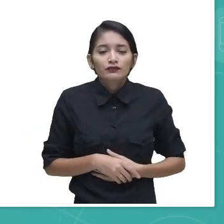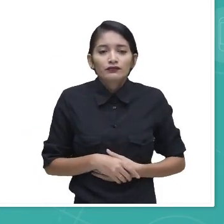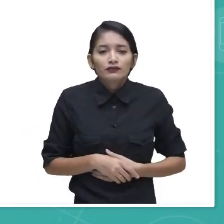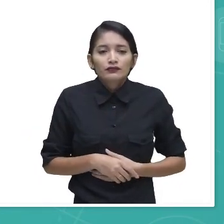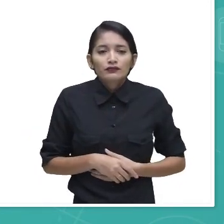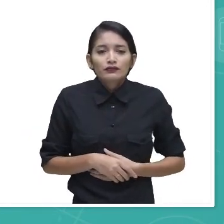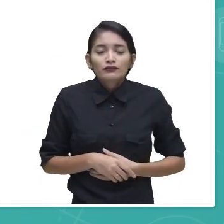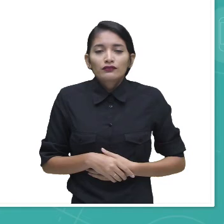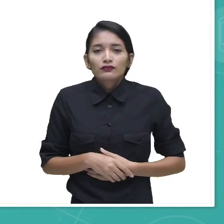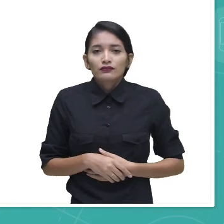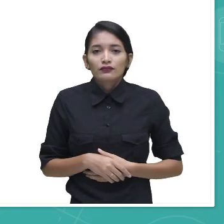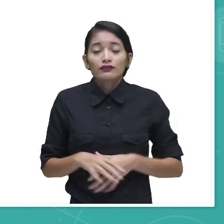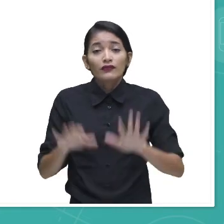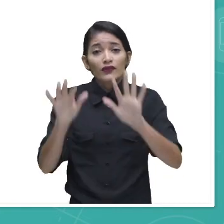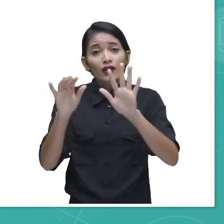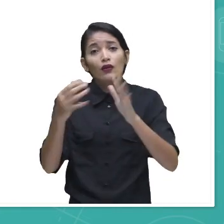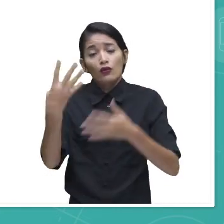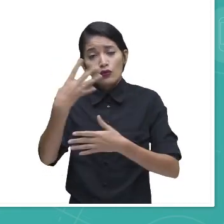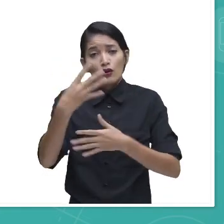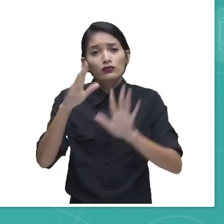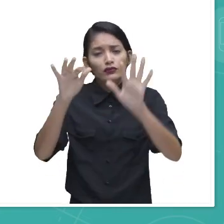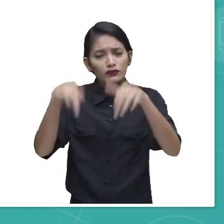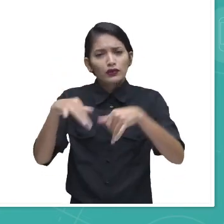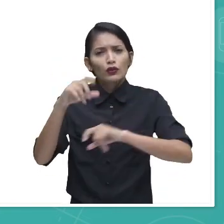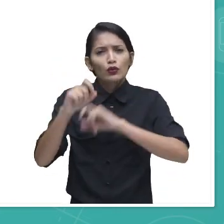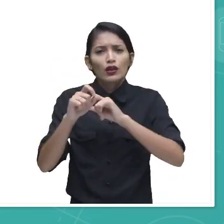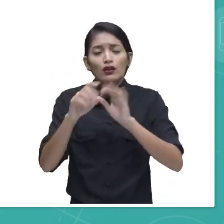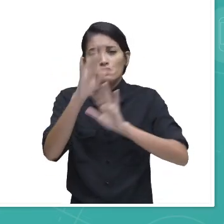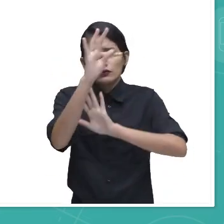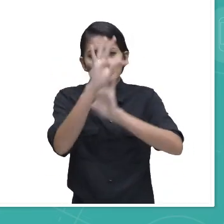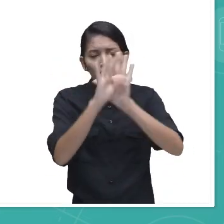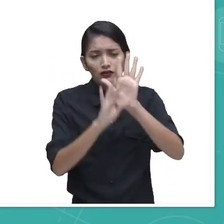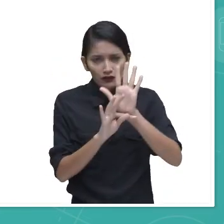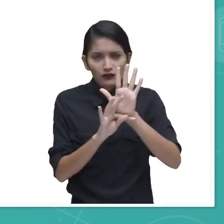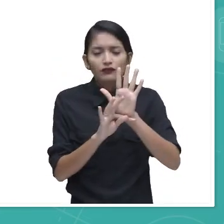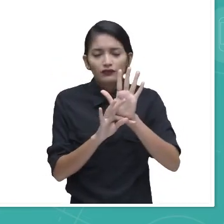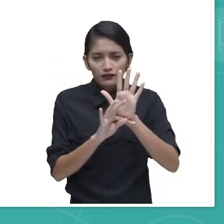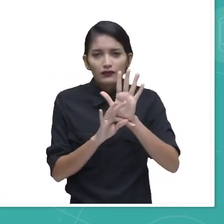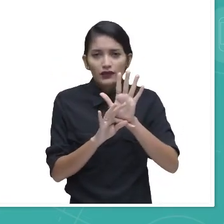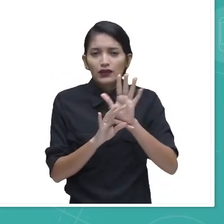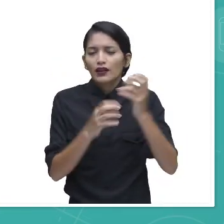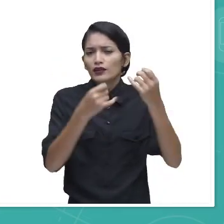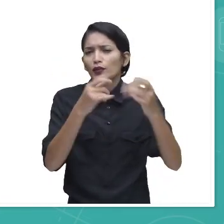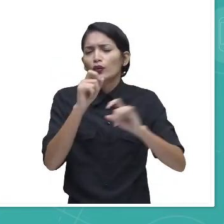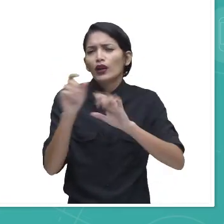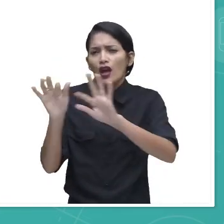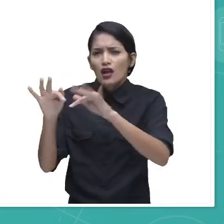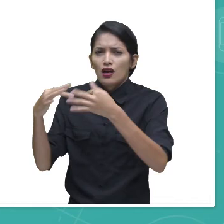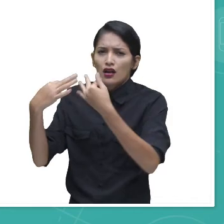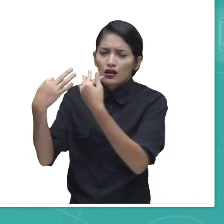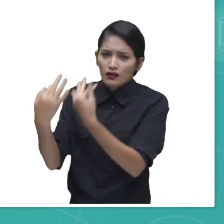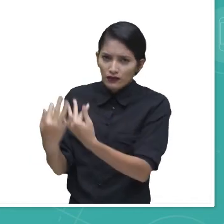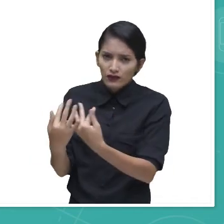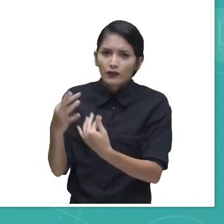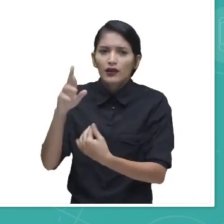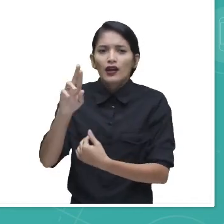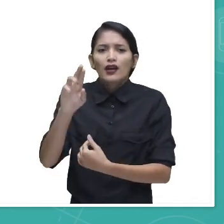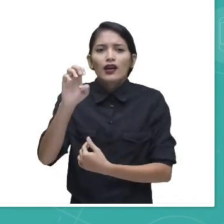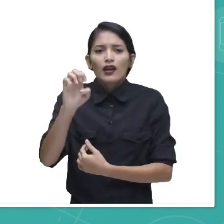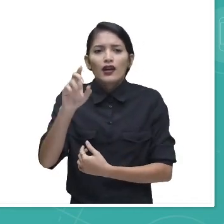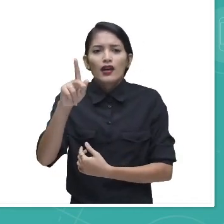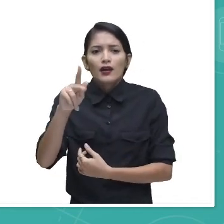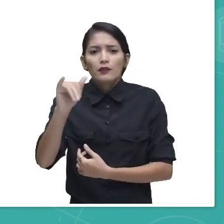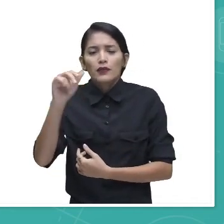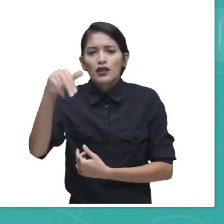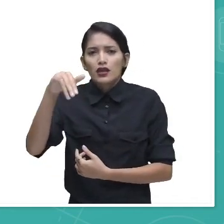Nessa nossa quarta e última questão, nós temos novamente um texto, tá? E está falando aí da família Repinica.